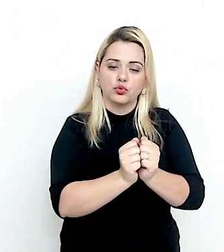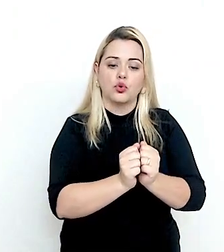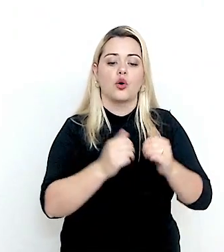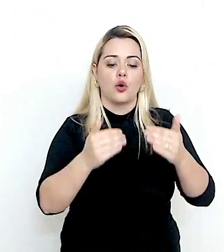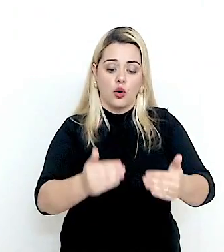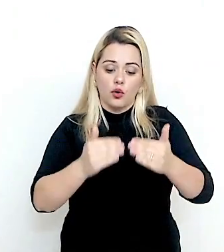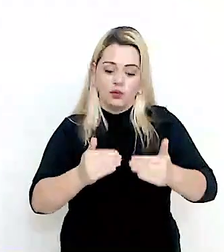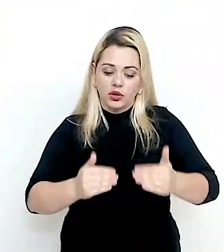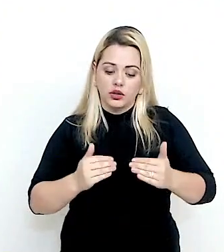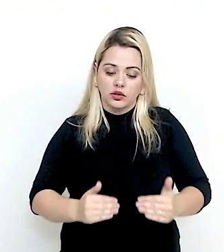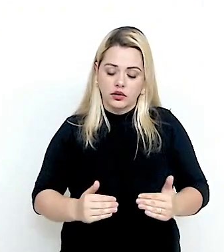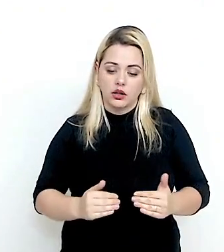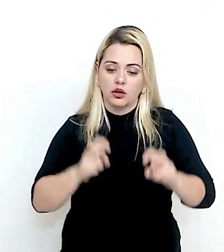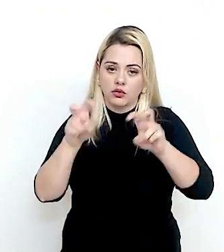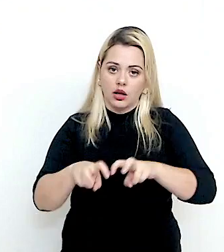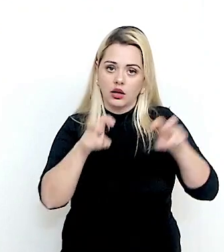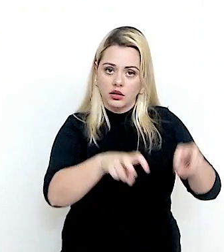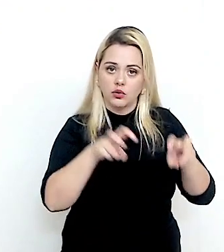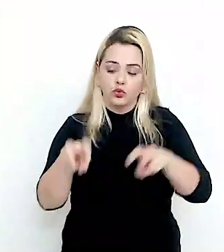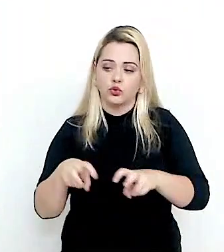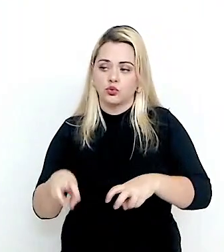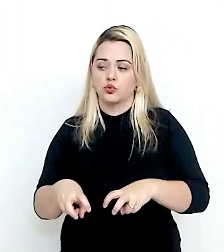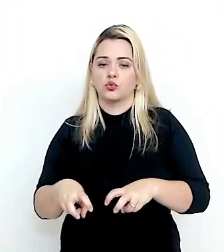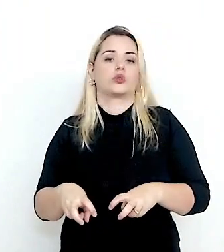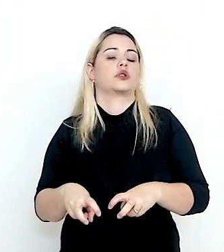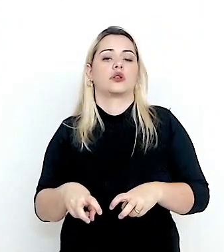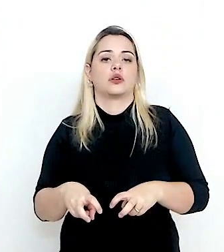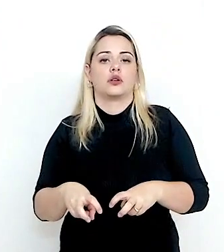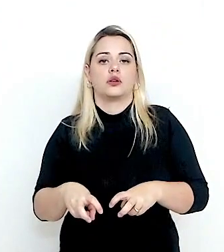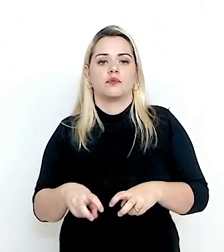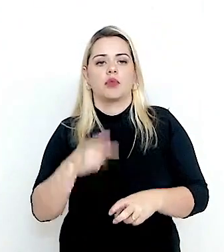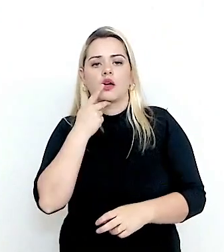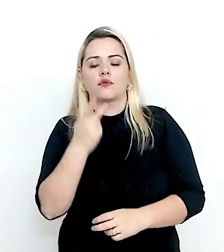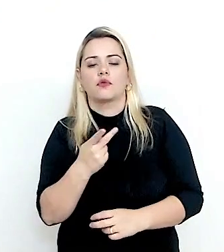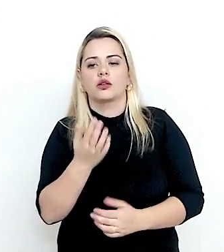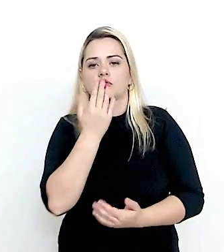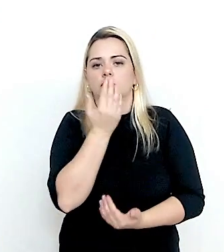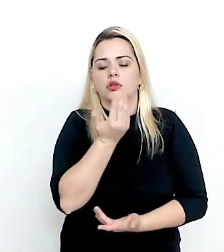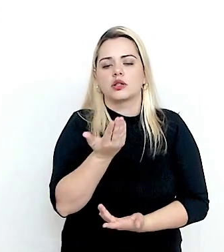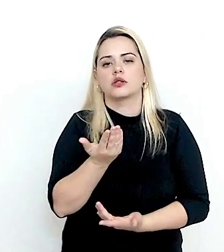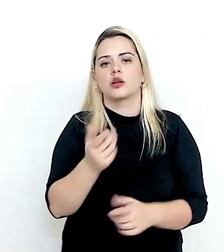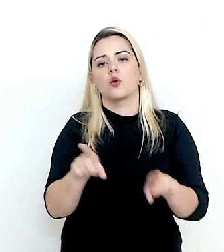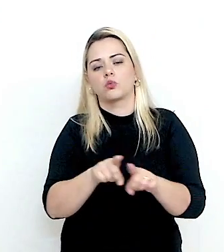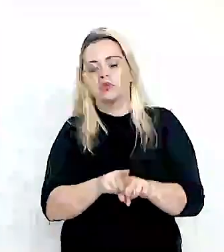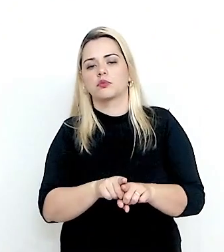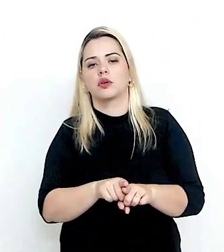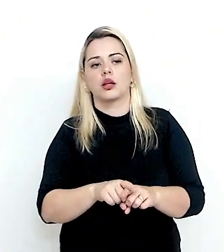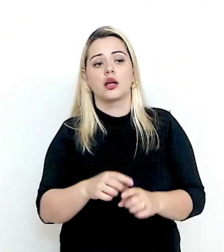com o nosso Ministério da Agricultura, um memorando de entendimento sobre agroalimentação. E